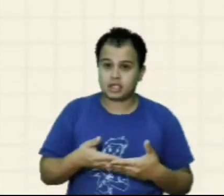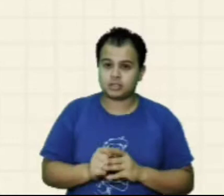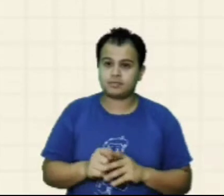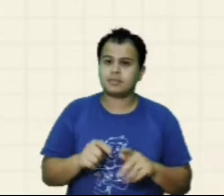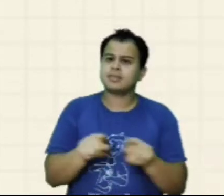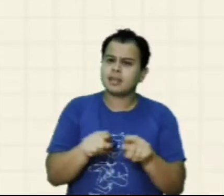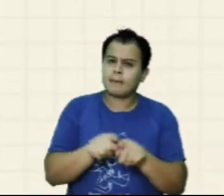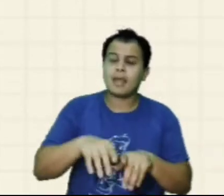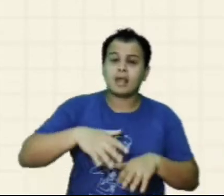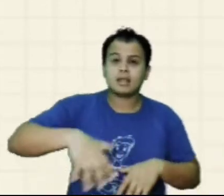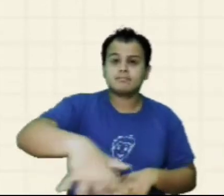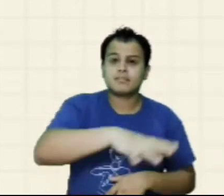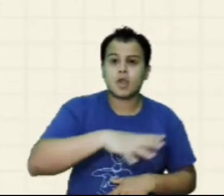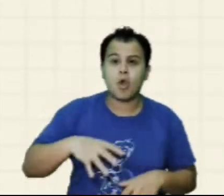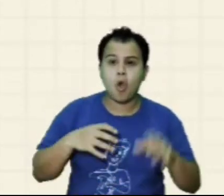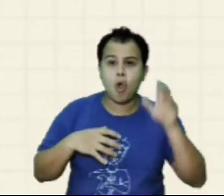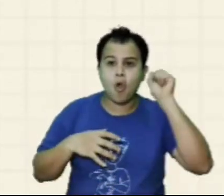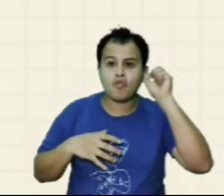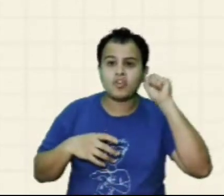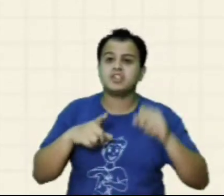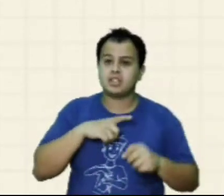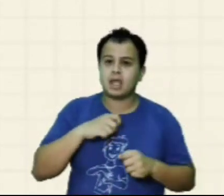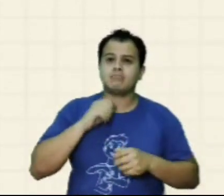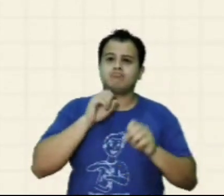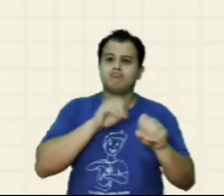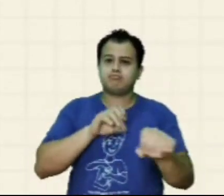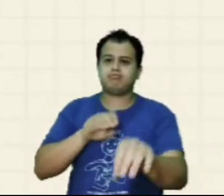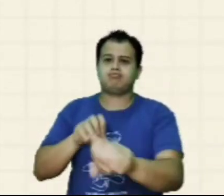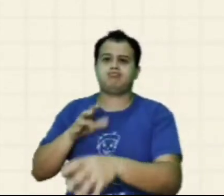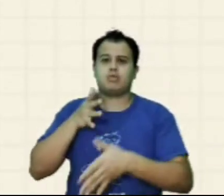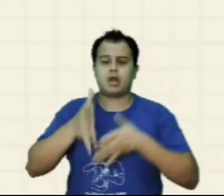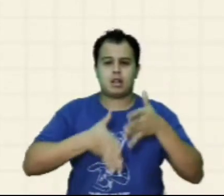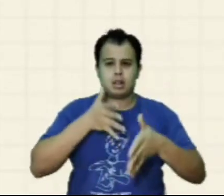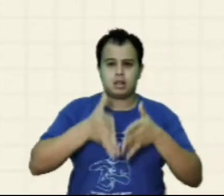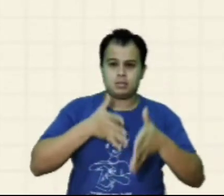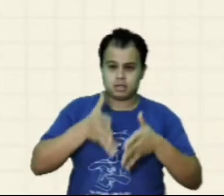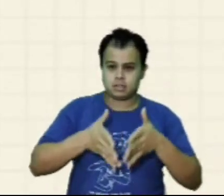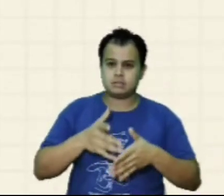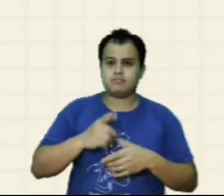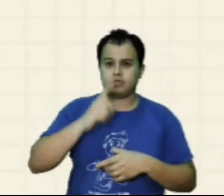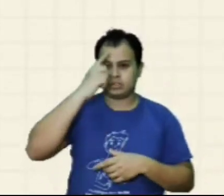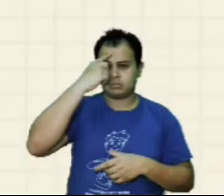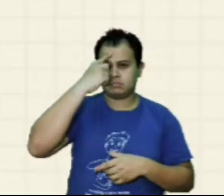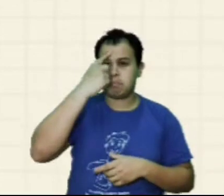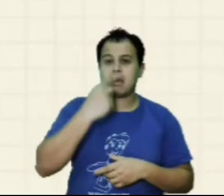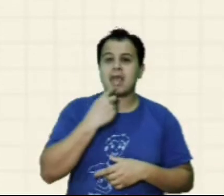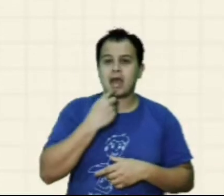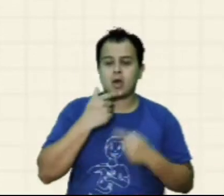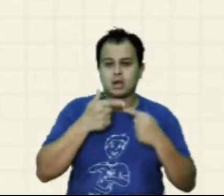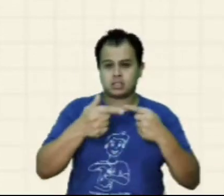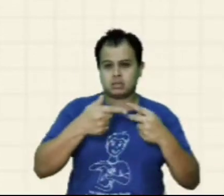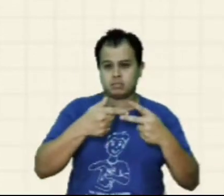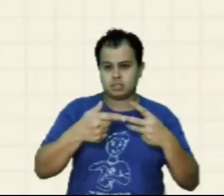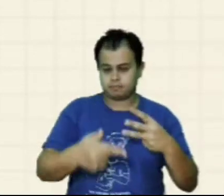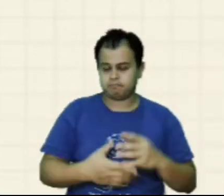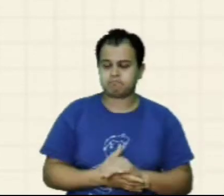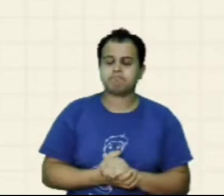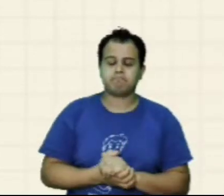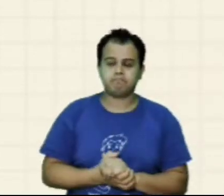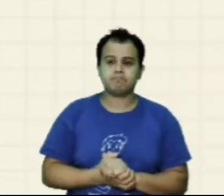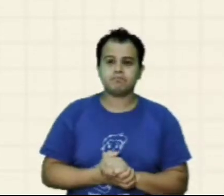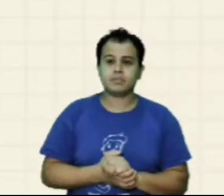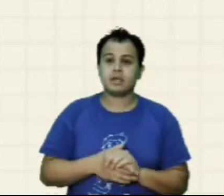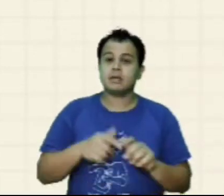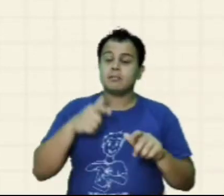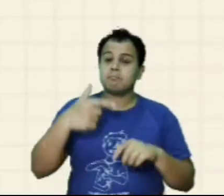toda semana, inclusive no ensino remoto. A gente tem também 2 salas de recursos, que são para atender